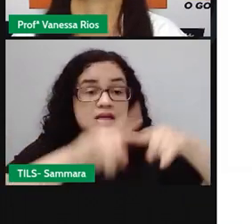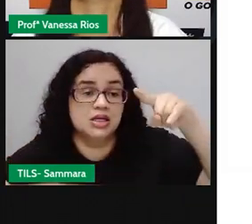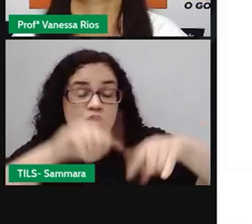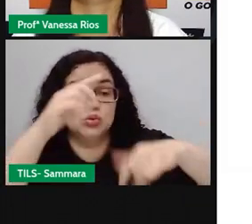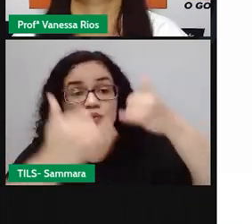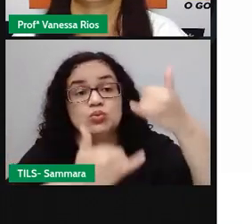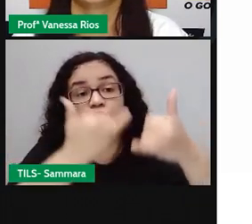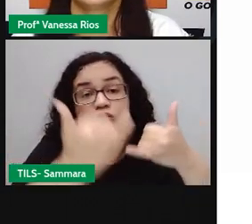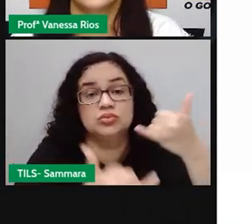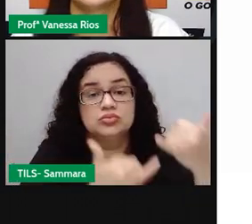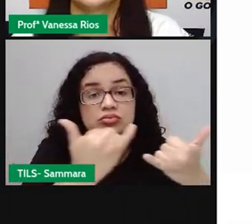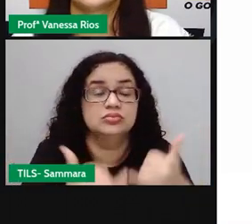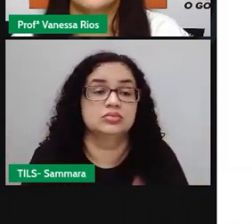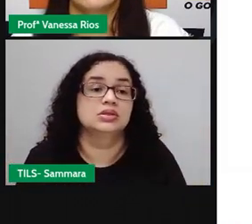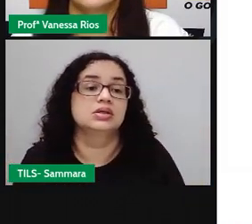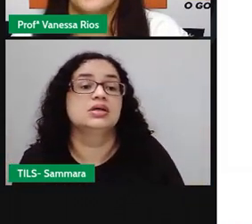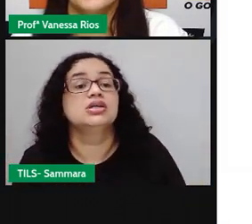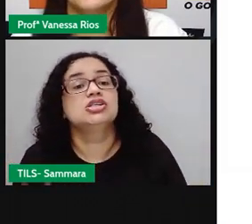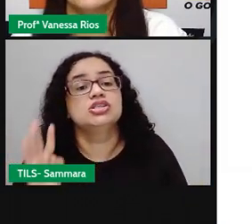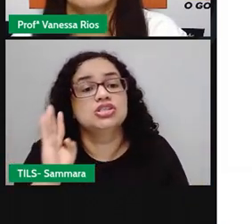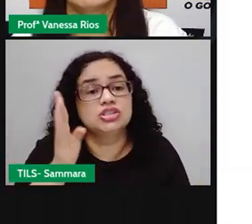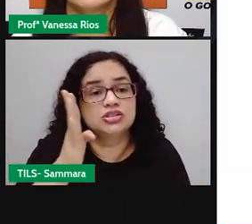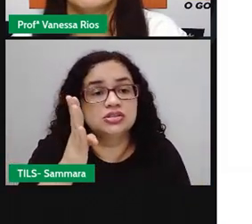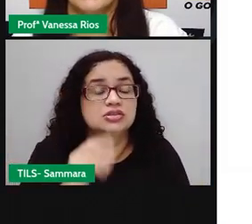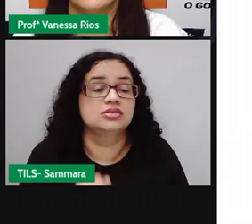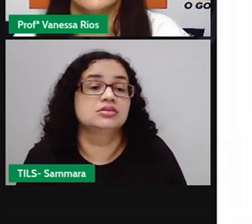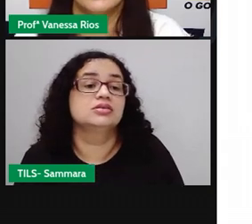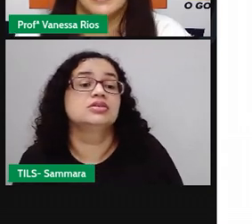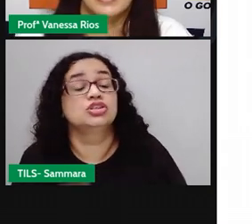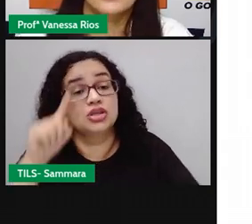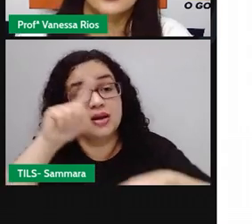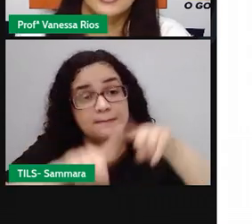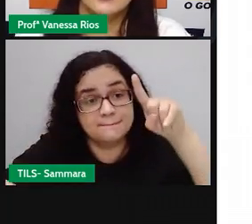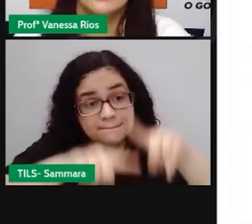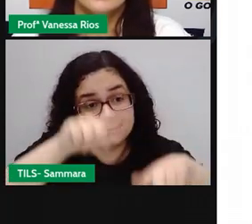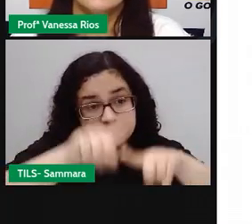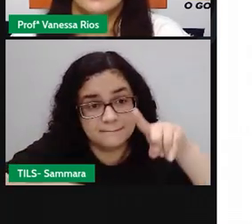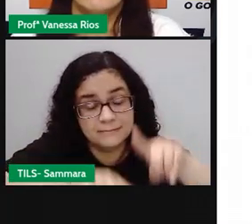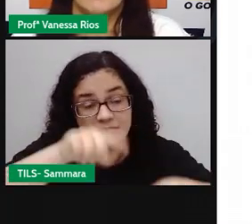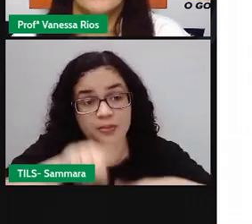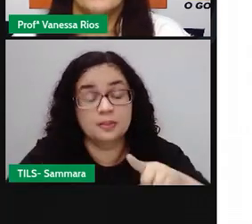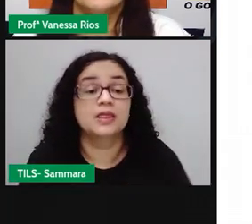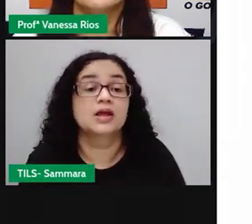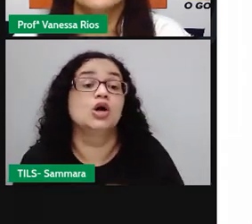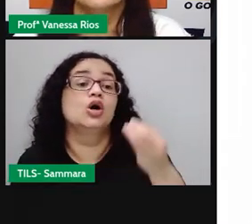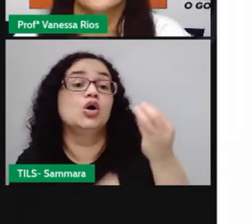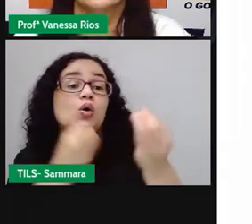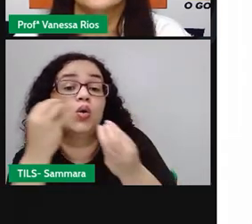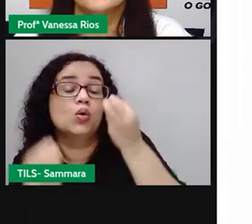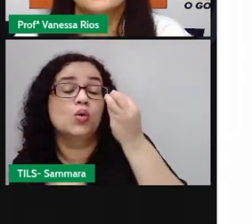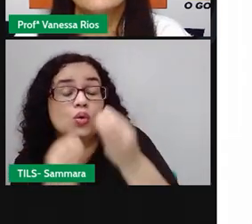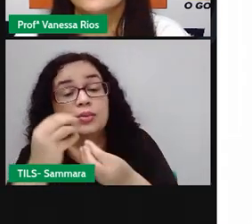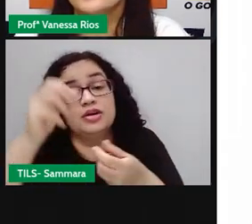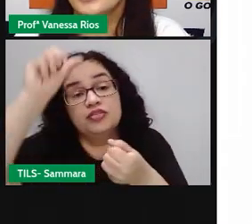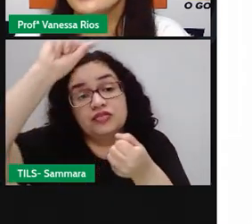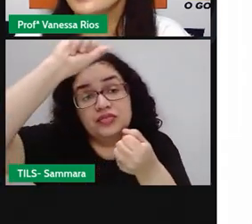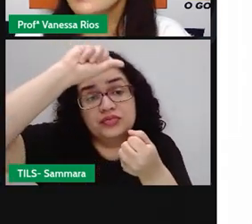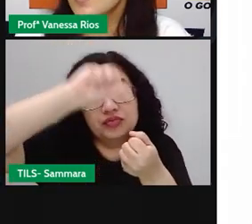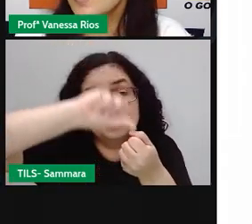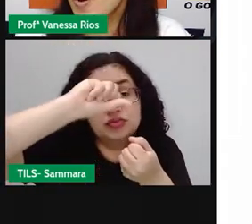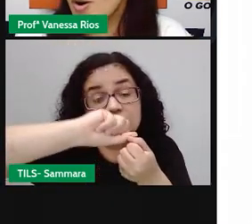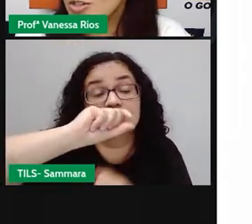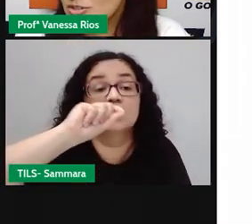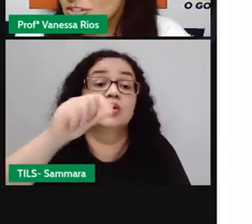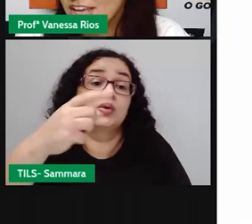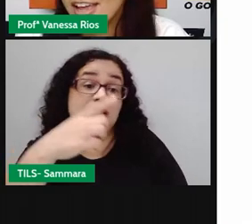brinquedos. A gente já falou aí de materiais, né? Da forma como eles são produzidos, do que eles